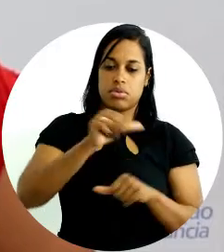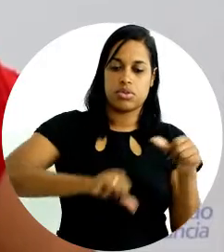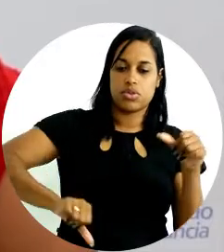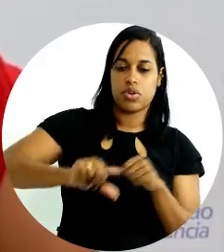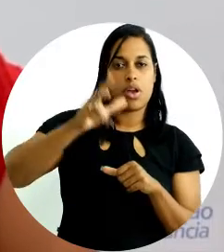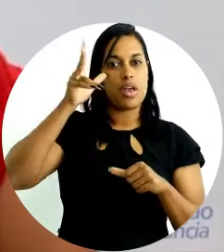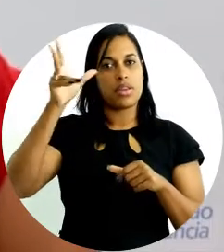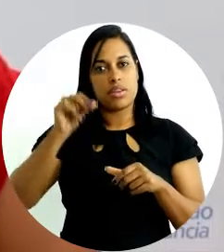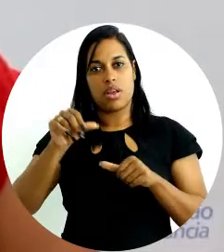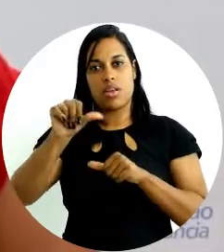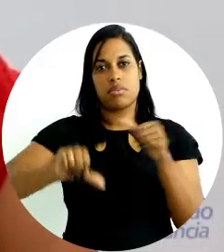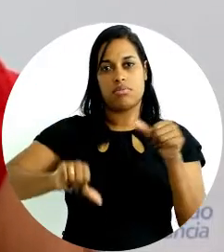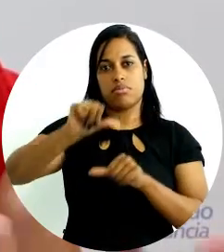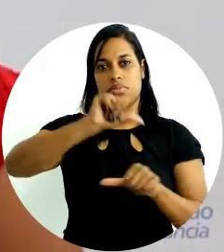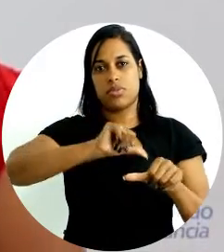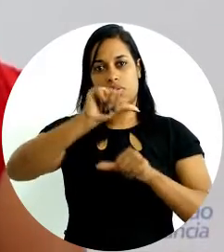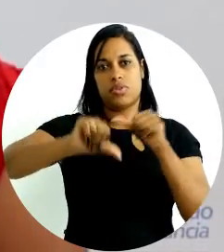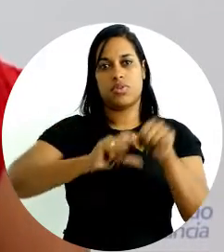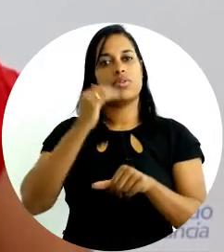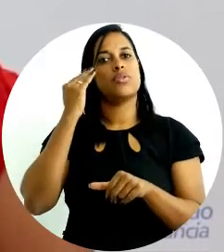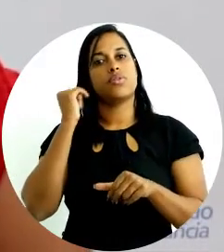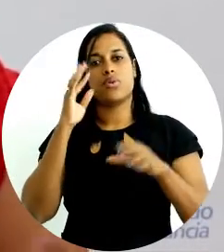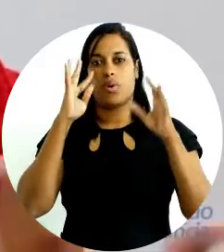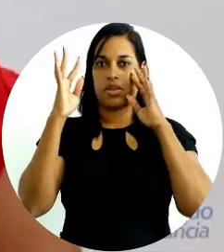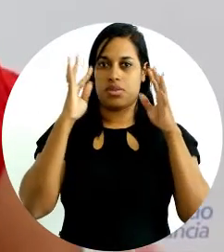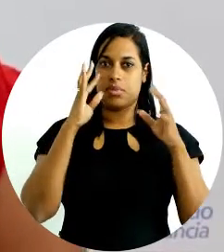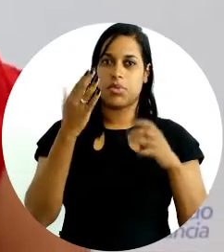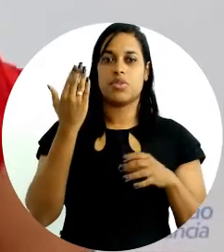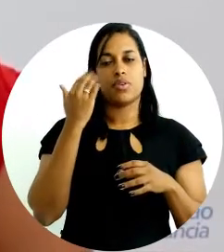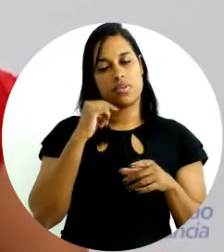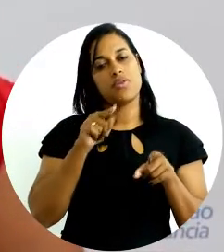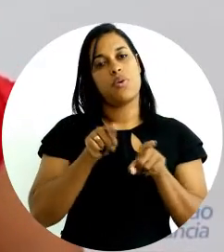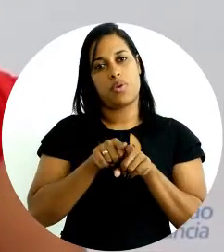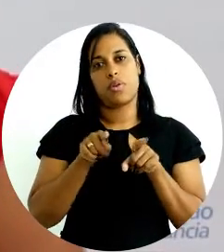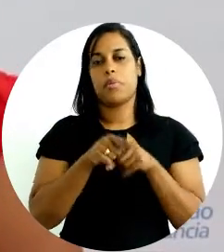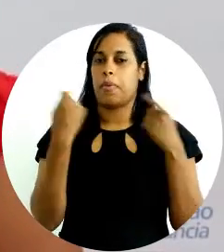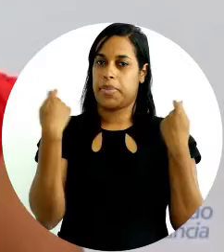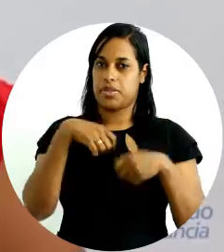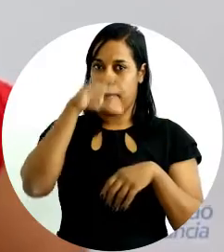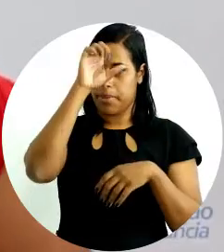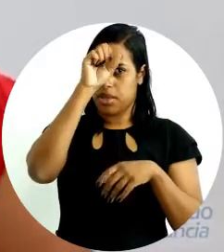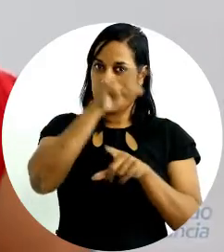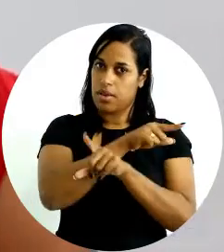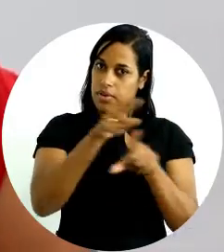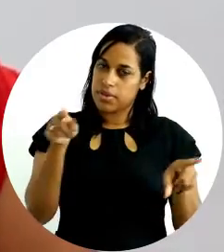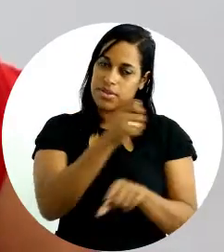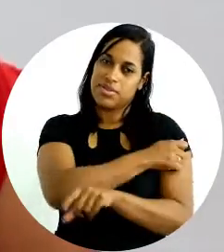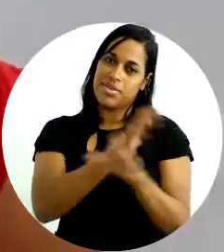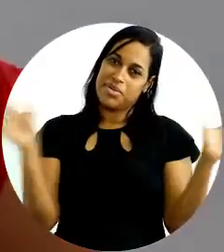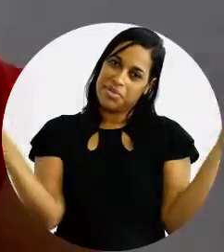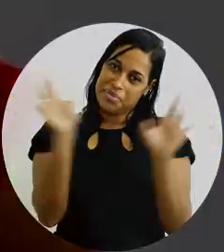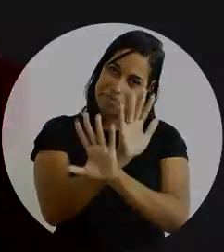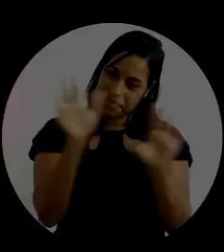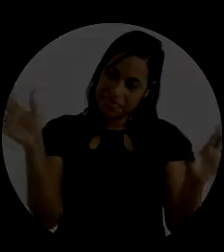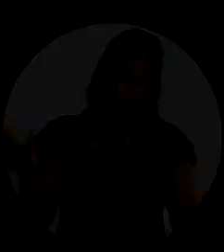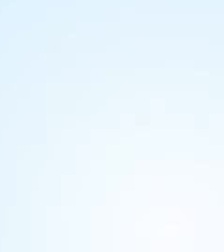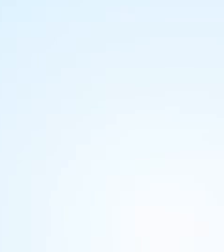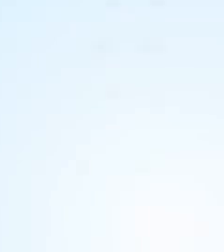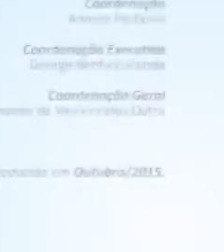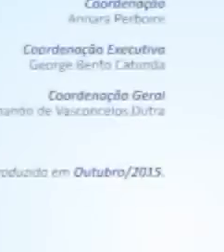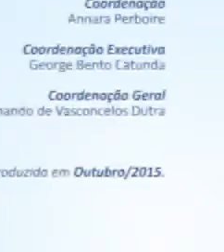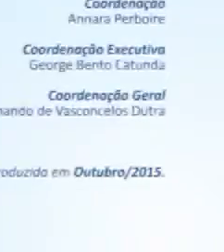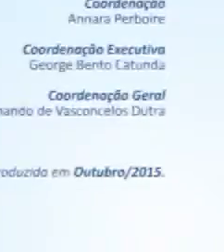ele é construído a partir da troca de conhecimento. E eu sei que eu também tenho muito que aprender com vocês. Até lá!